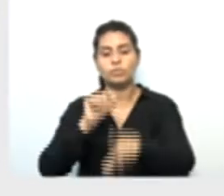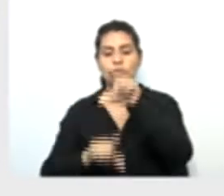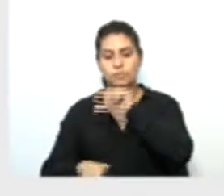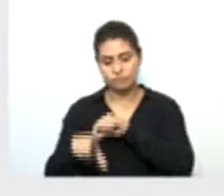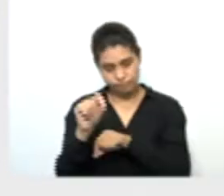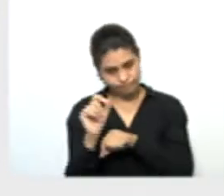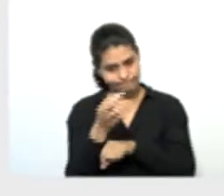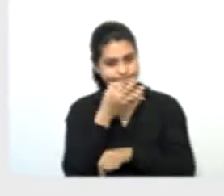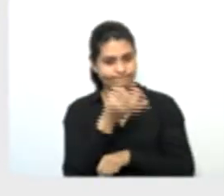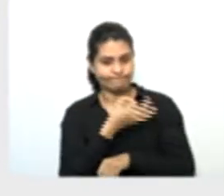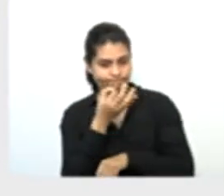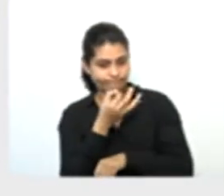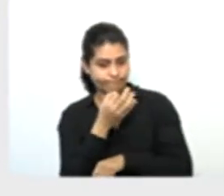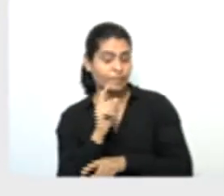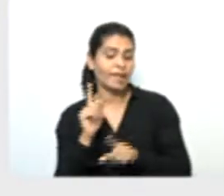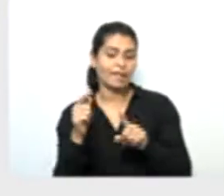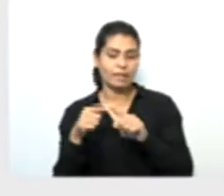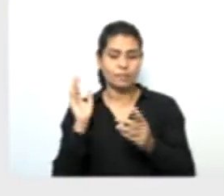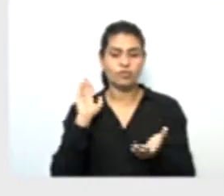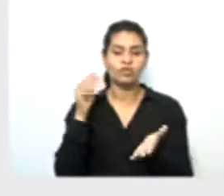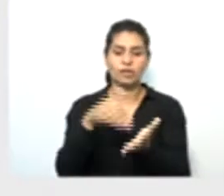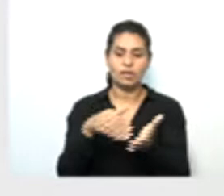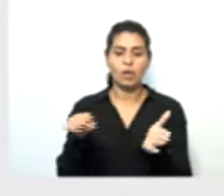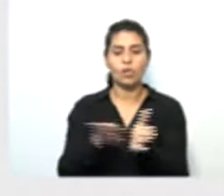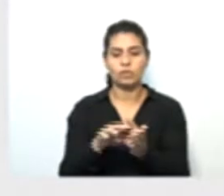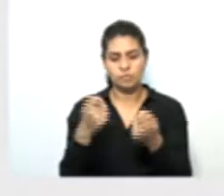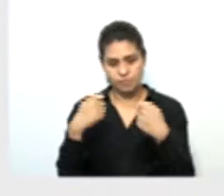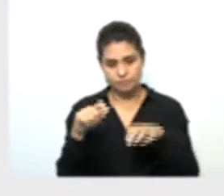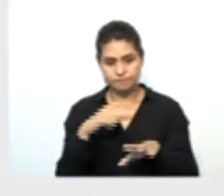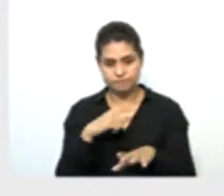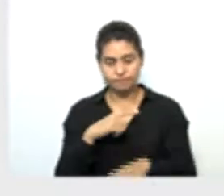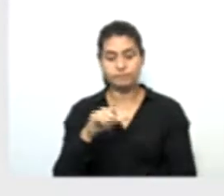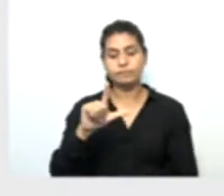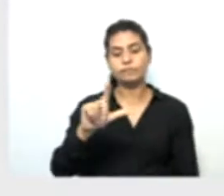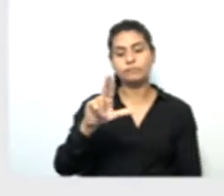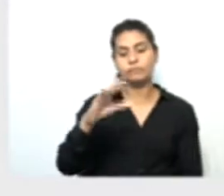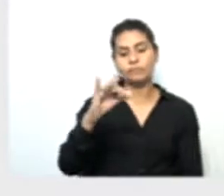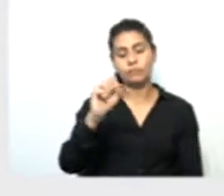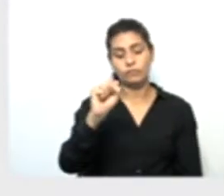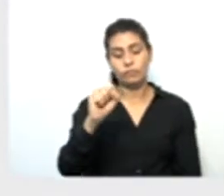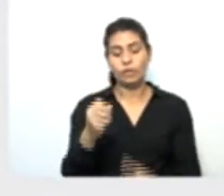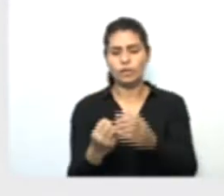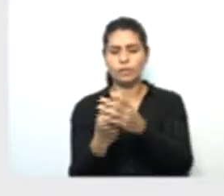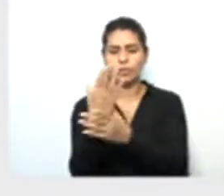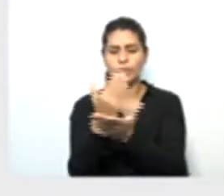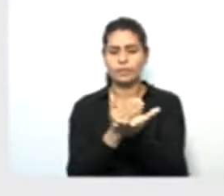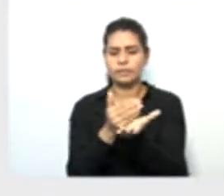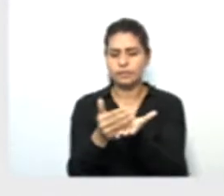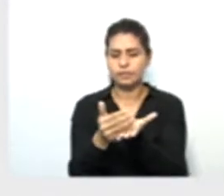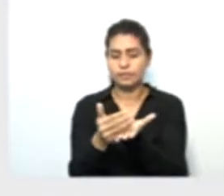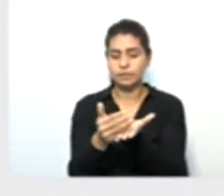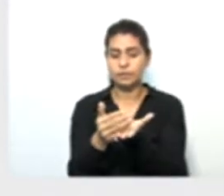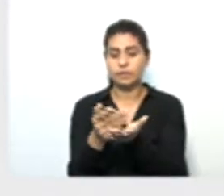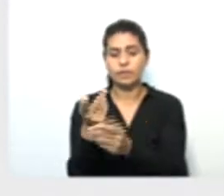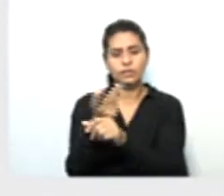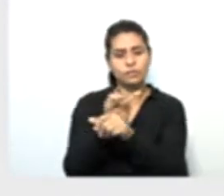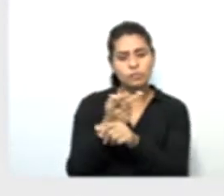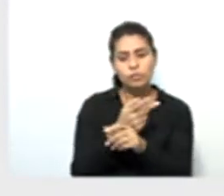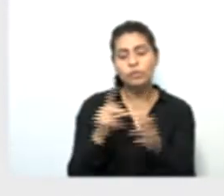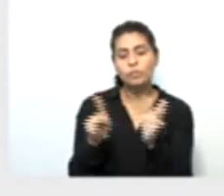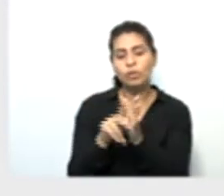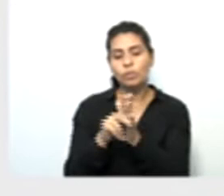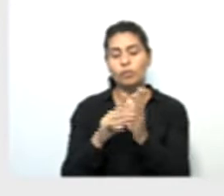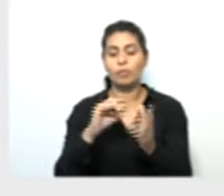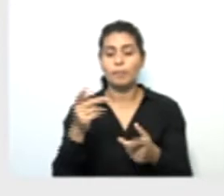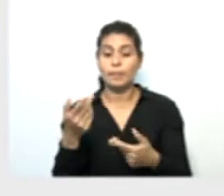decisão, em relação ao seu destino. Né? Os lucros têm origem na exploração comercial de uma